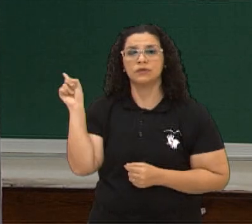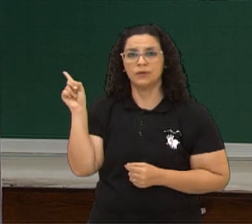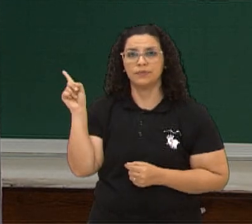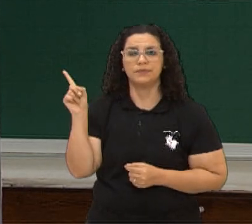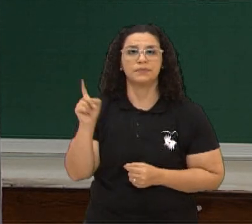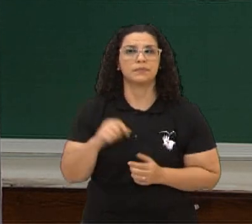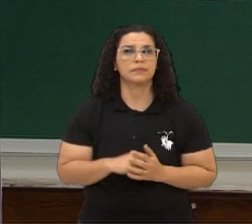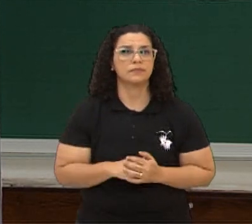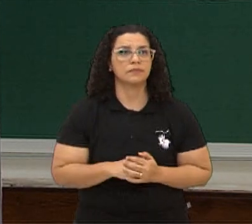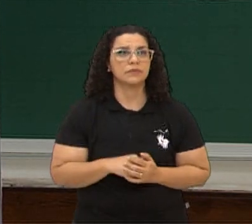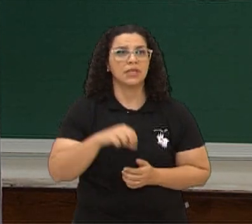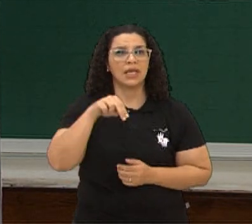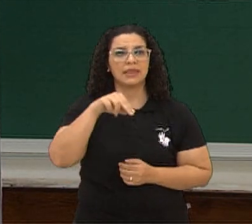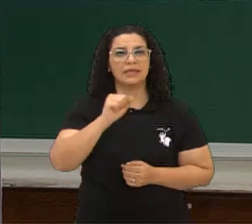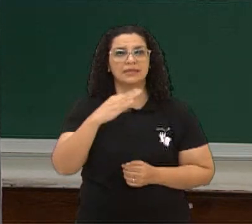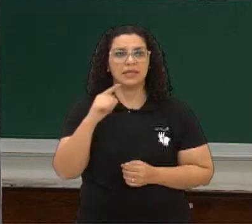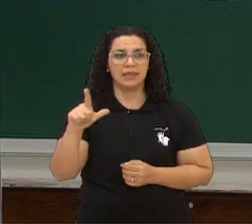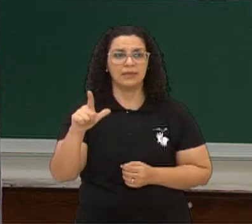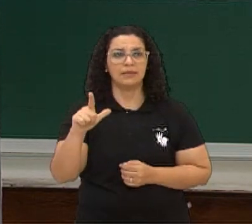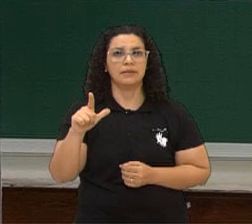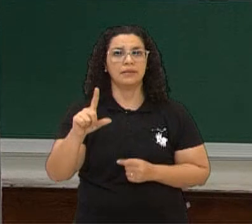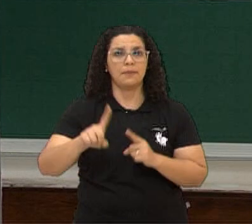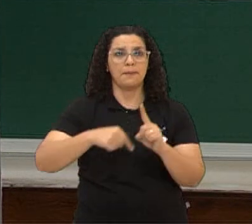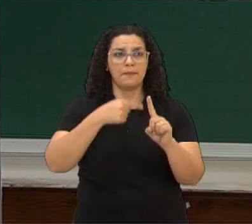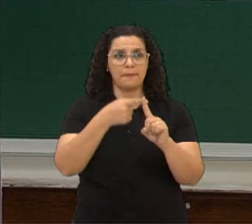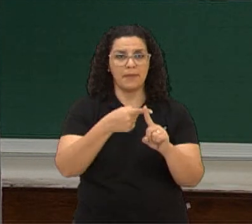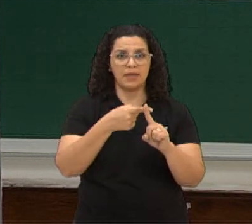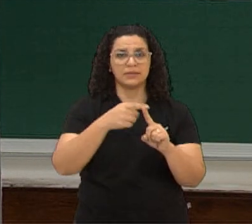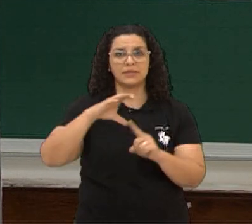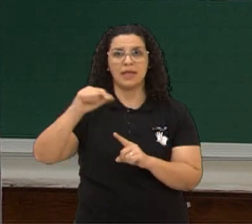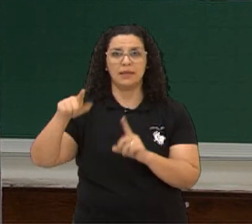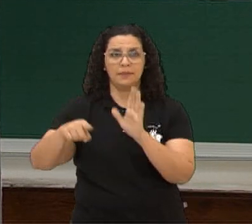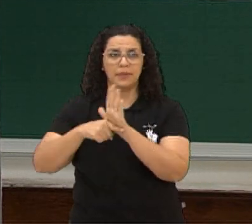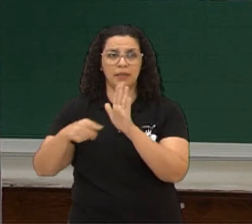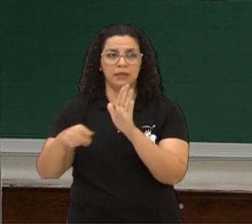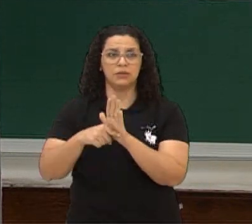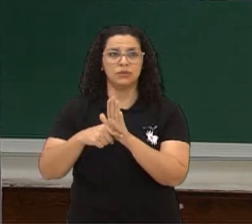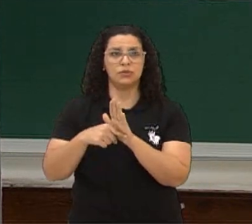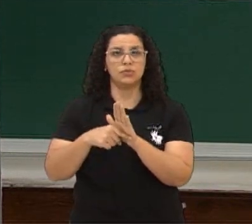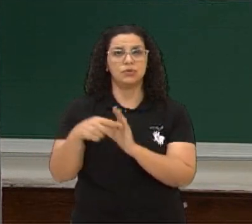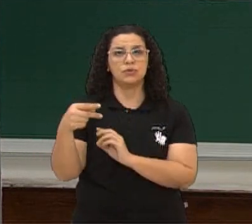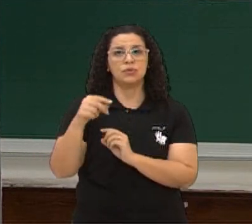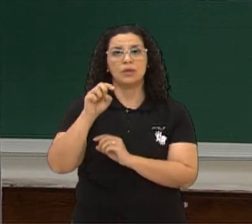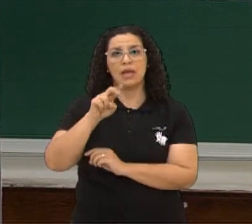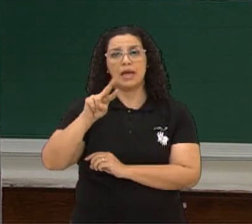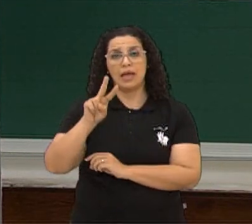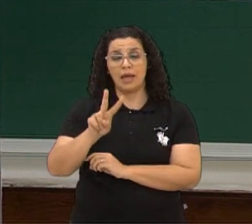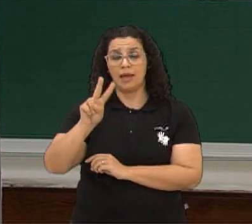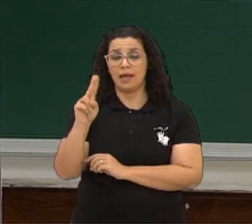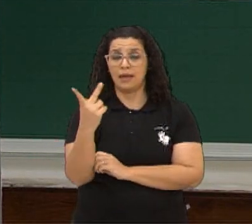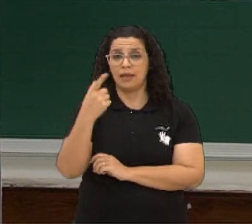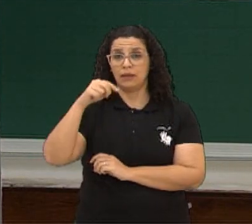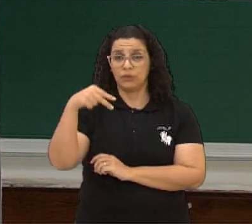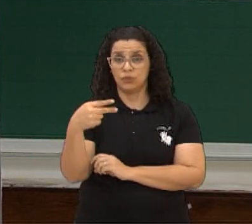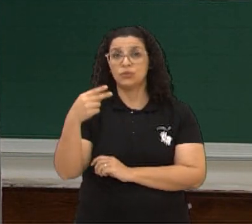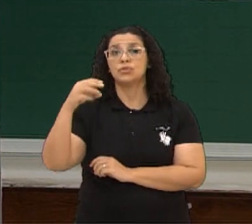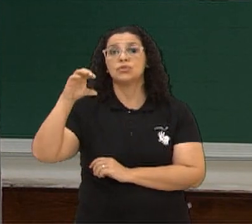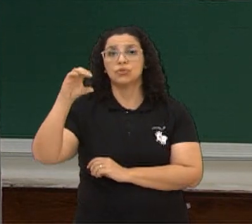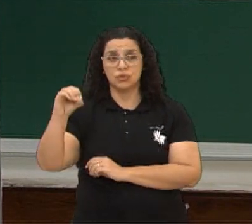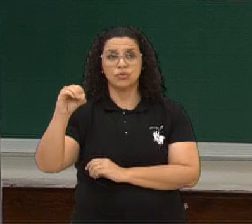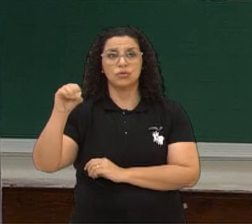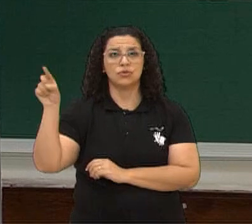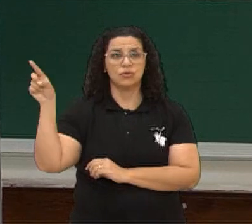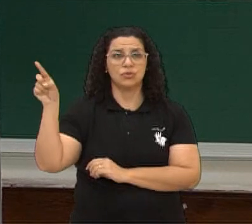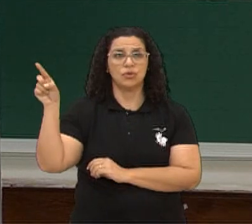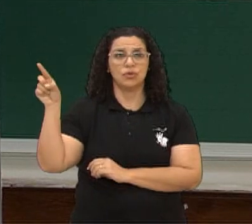aqui da dissociação do NaCl. Então, a gente vai ter o Na+ e o Cl-, e a dissociação da água, que a gente pode representar